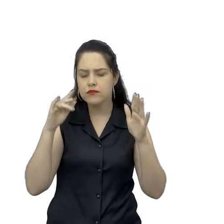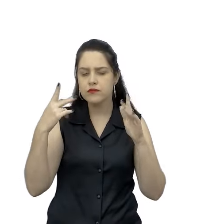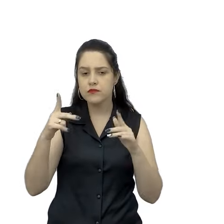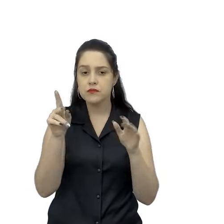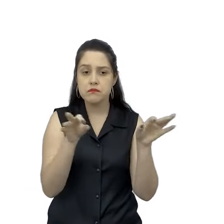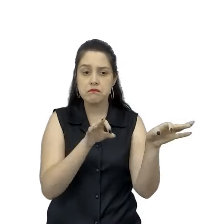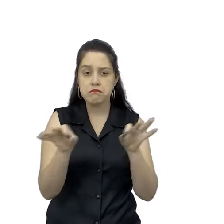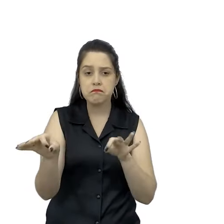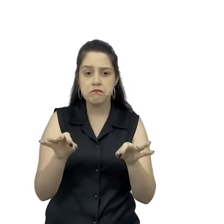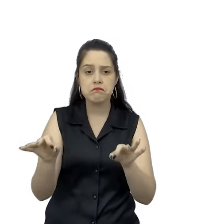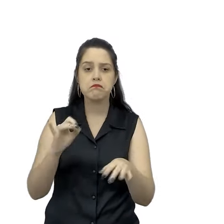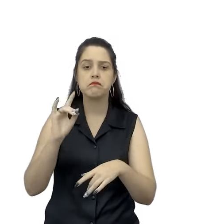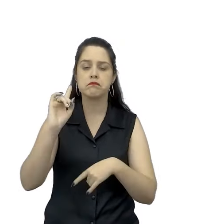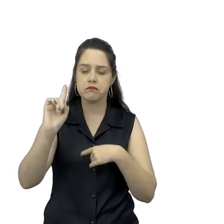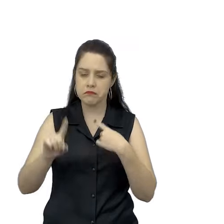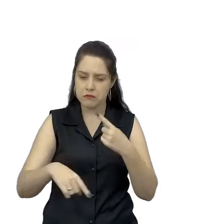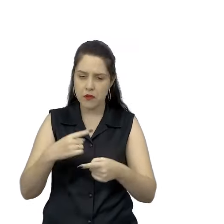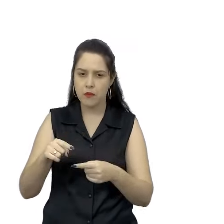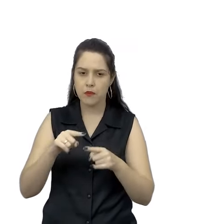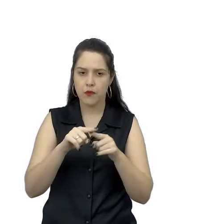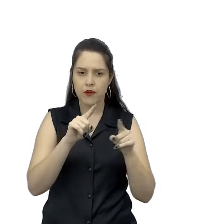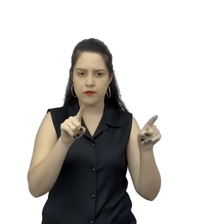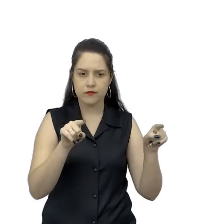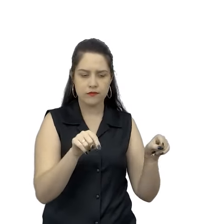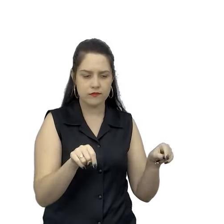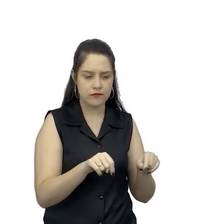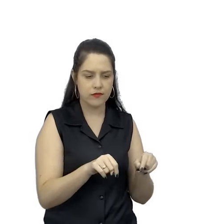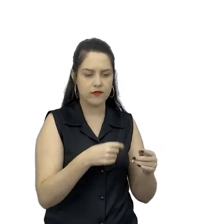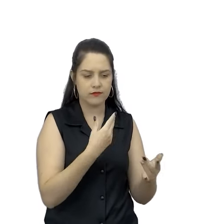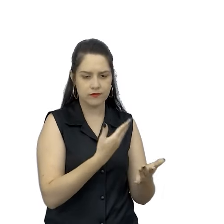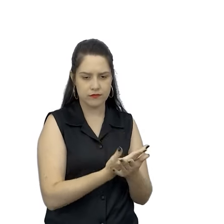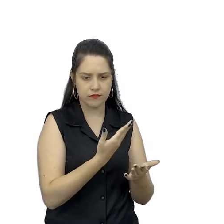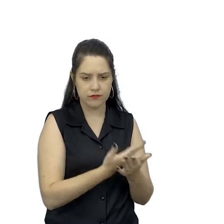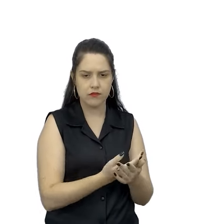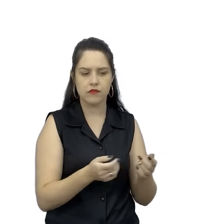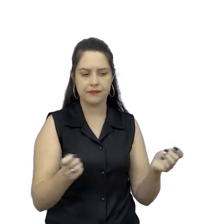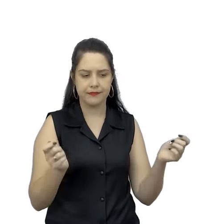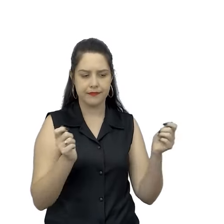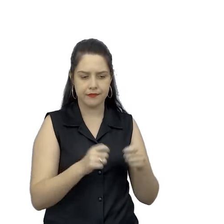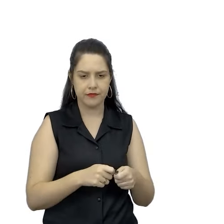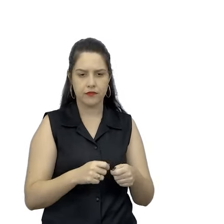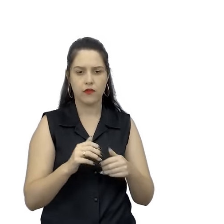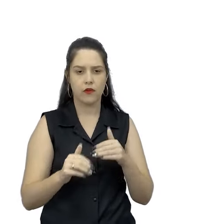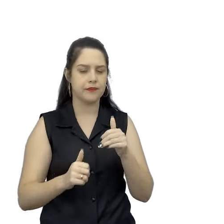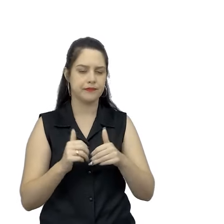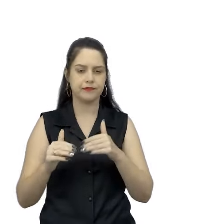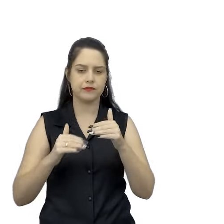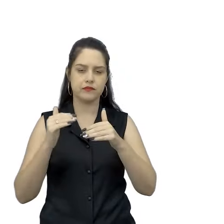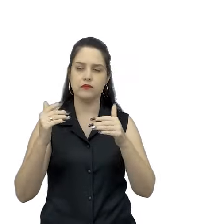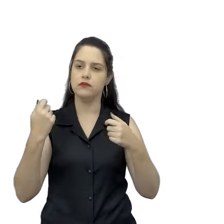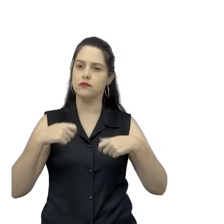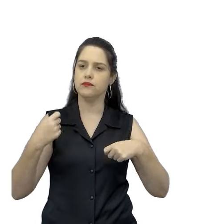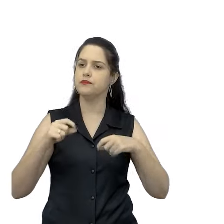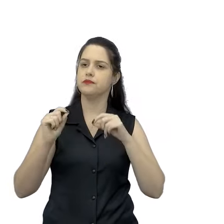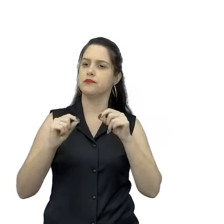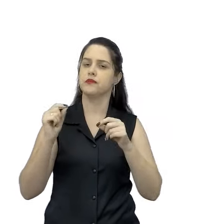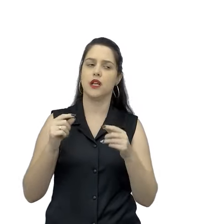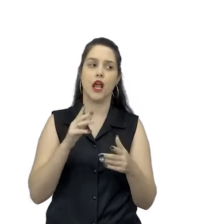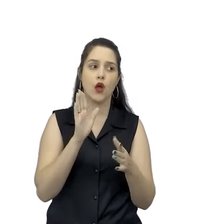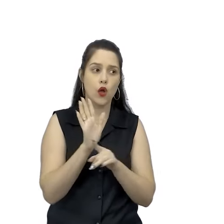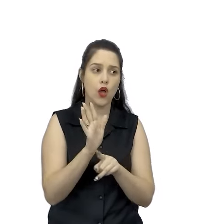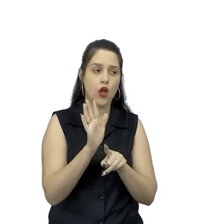planejamento, né? Será que deu certo? Será que não deu? O que eu preciso retomar? Né? Onde eu preciso melhorar? O que eu preciso atingir esse